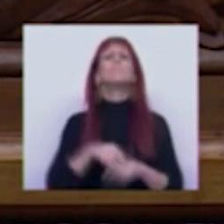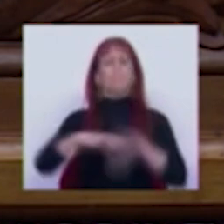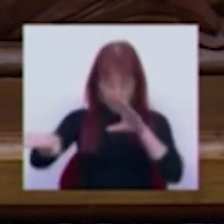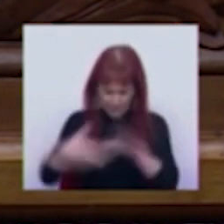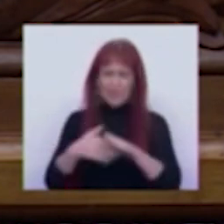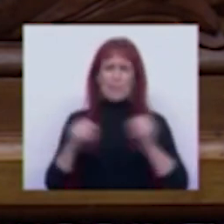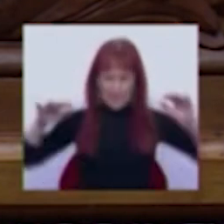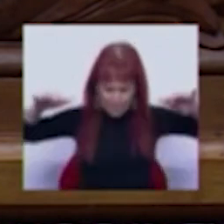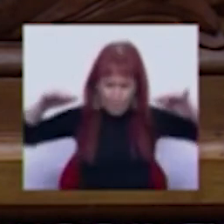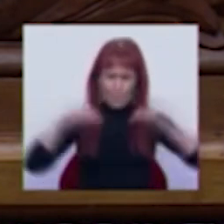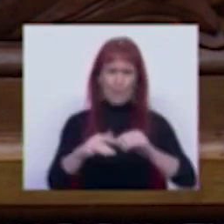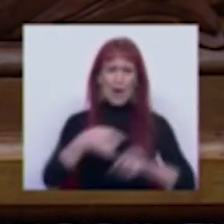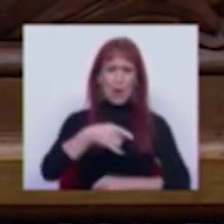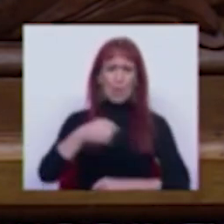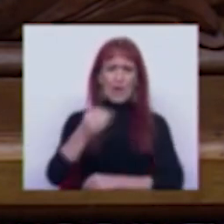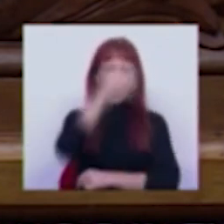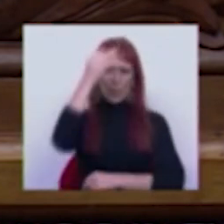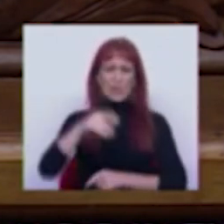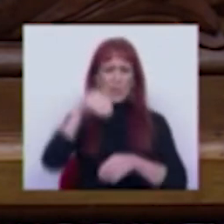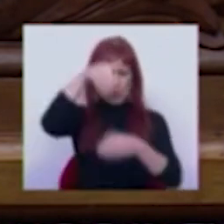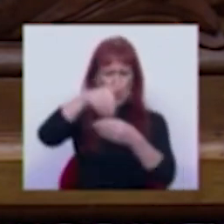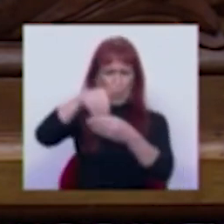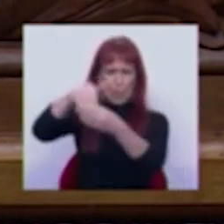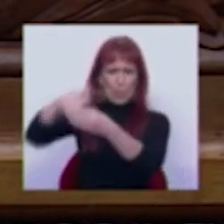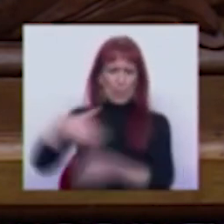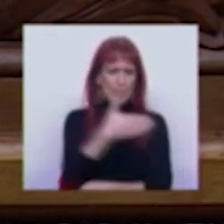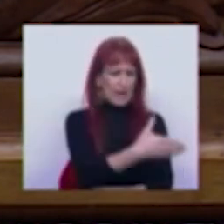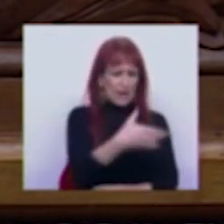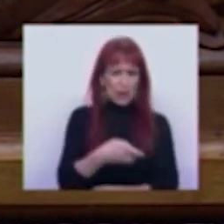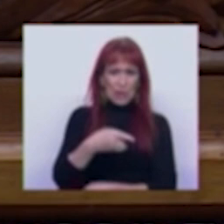participação massiva de 90% nas eleições de